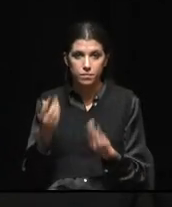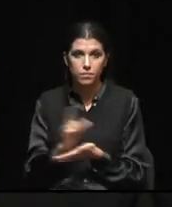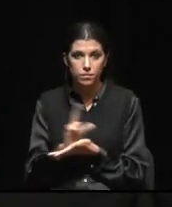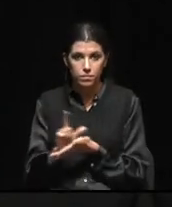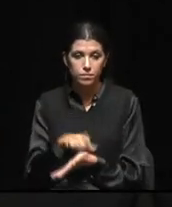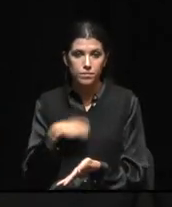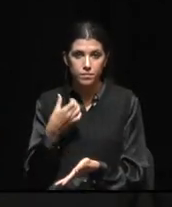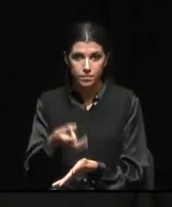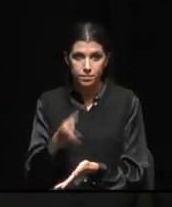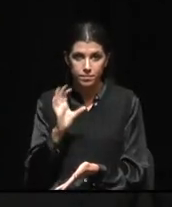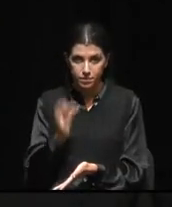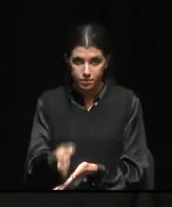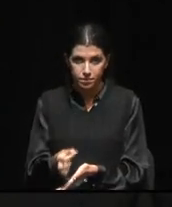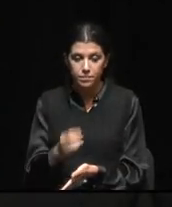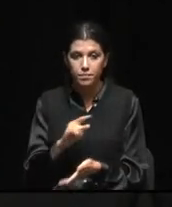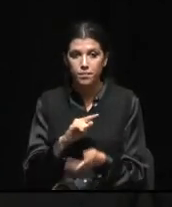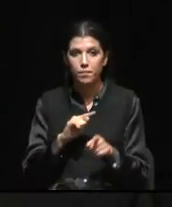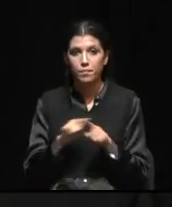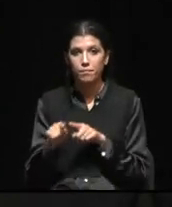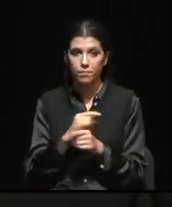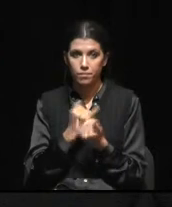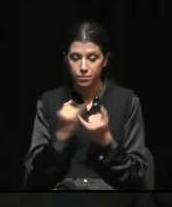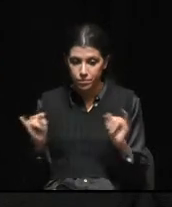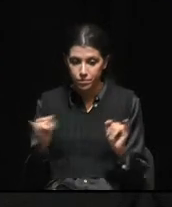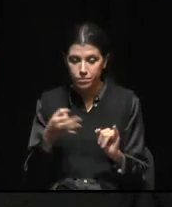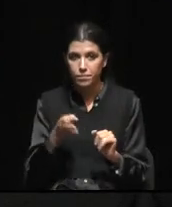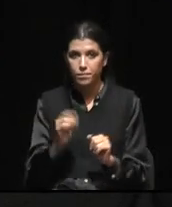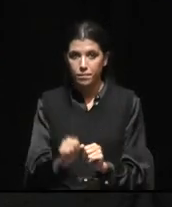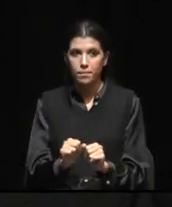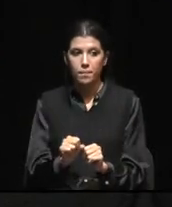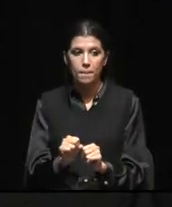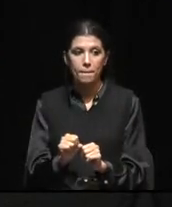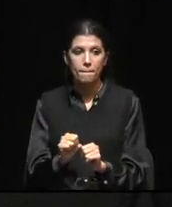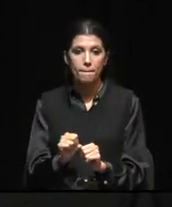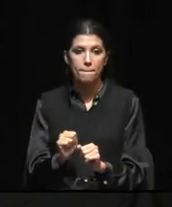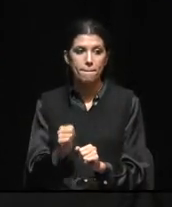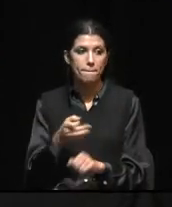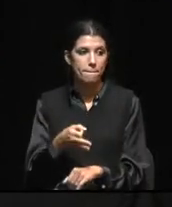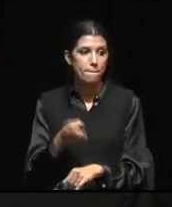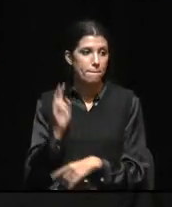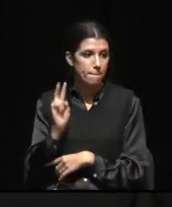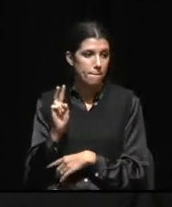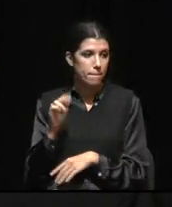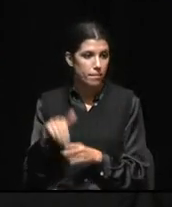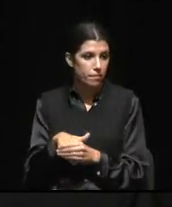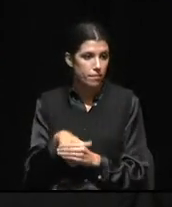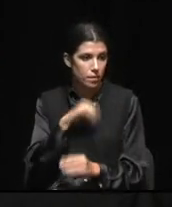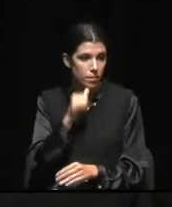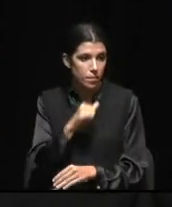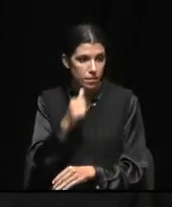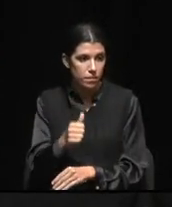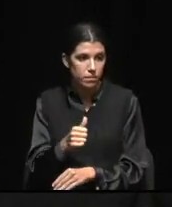livre pev PCP deputados não inscritos PS PSD não votou